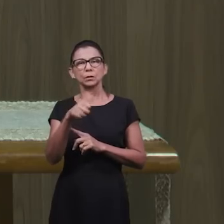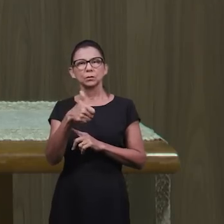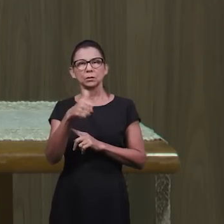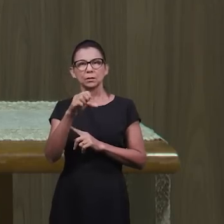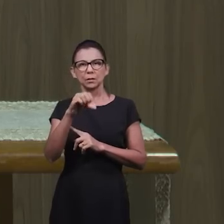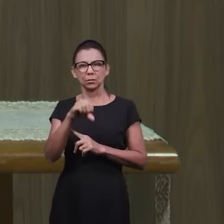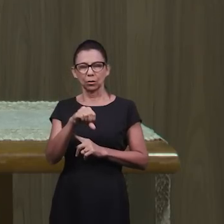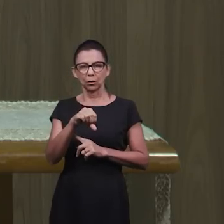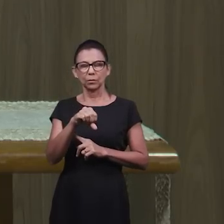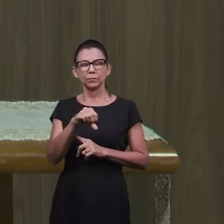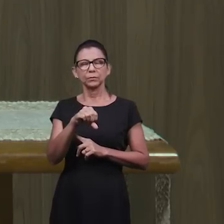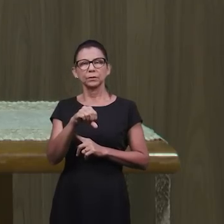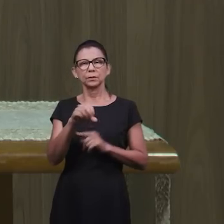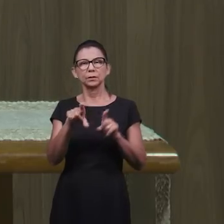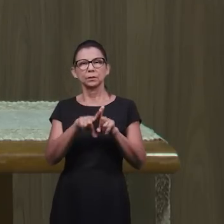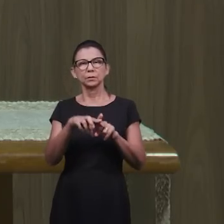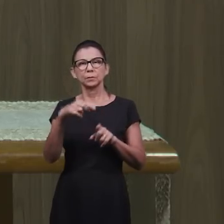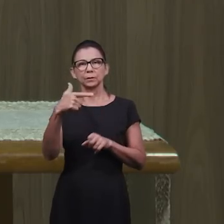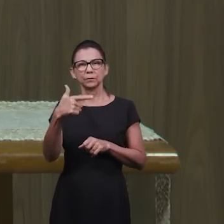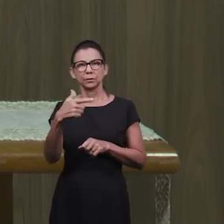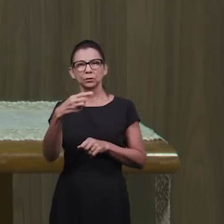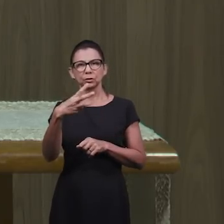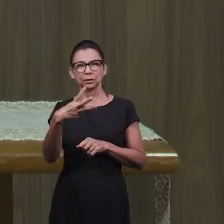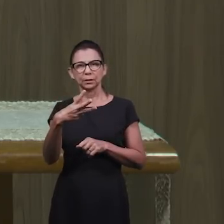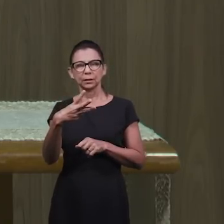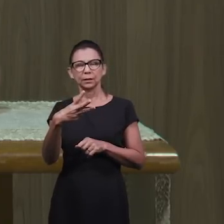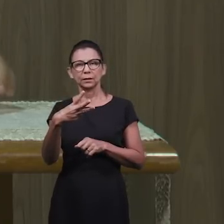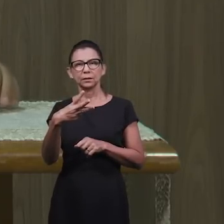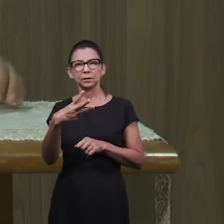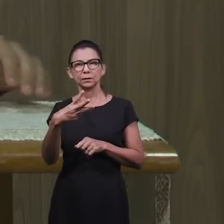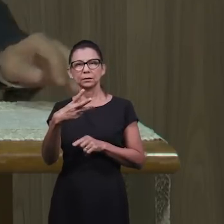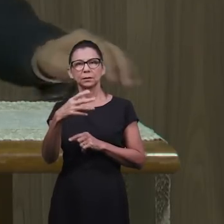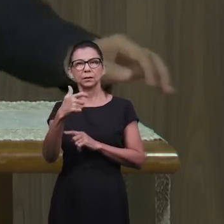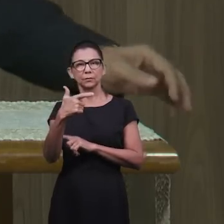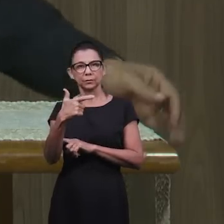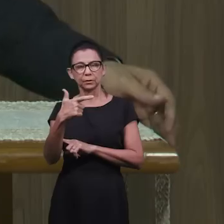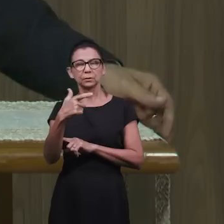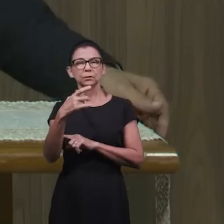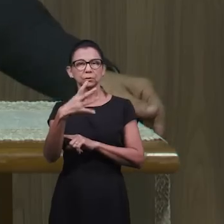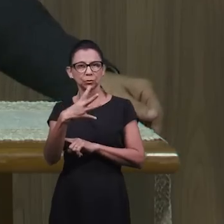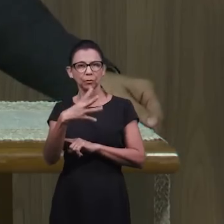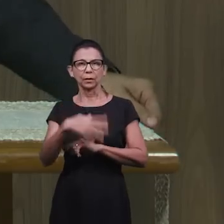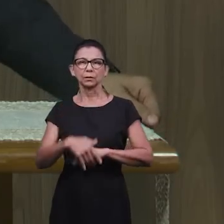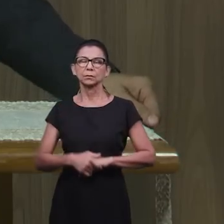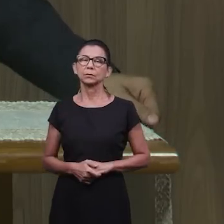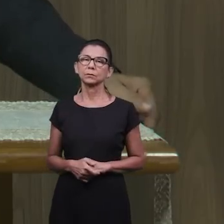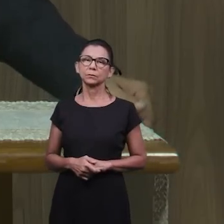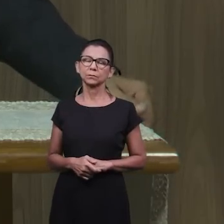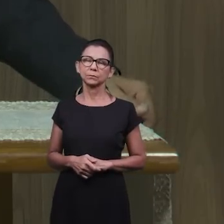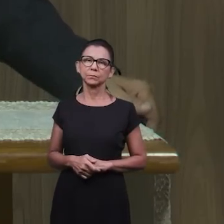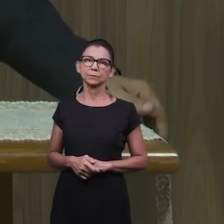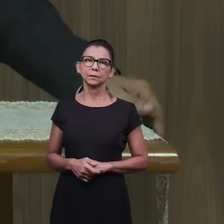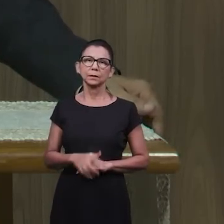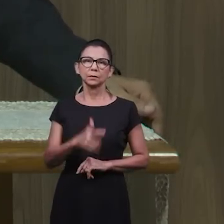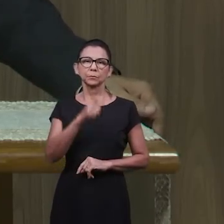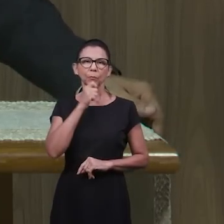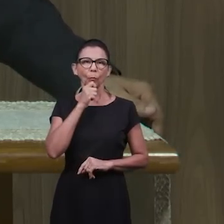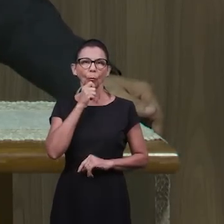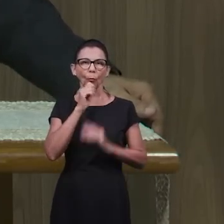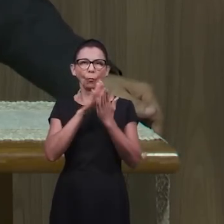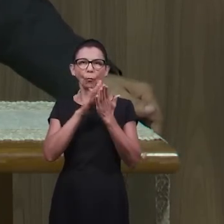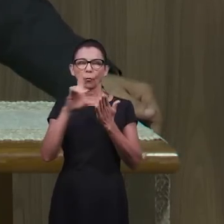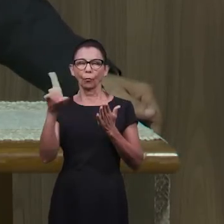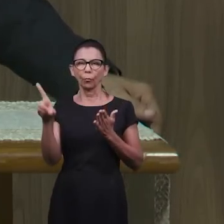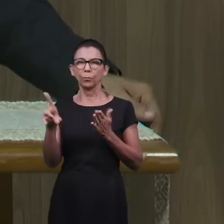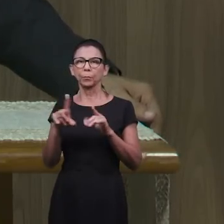19 e também os versos 23 e 24. Convido você a participar conosco. Se você não tem a Bíblia,